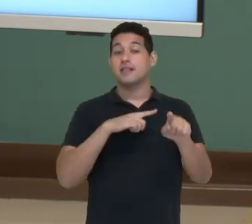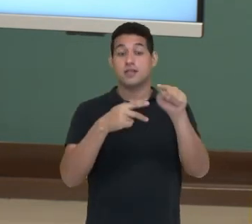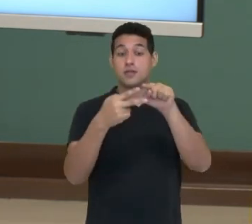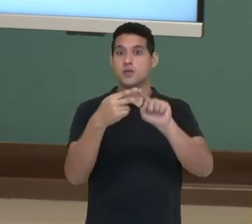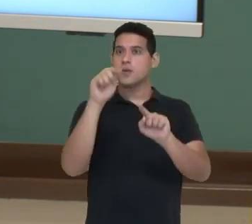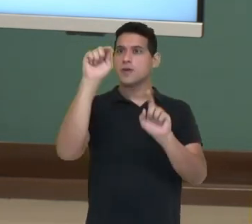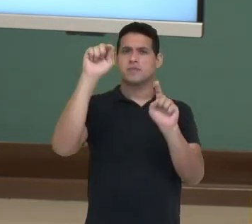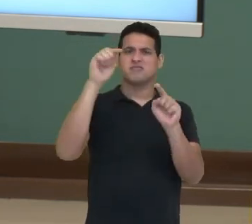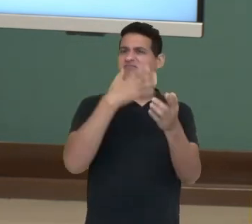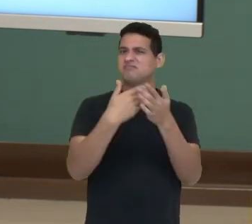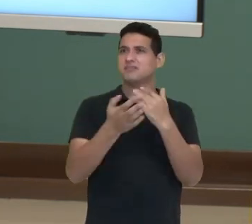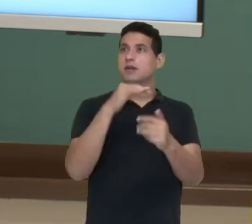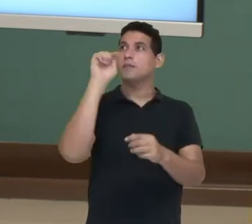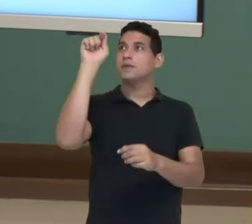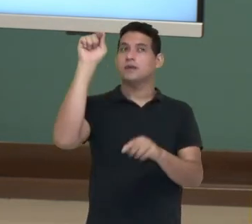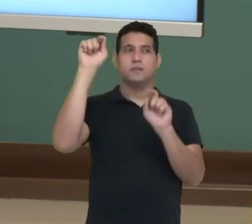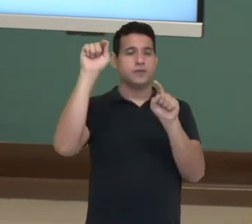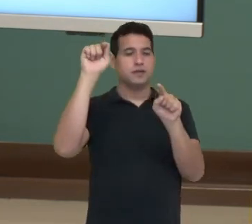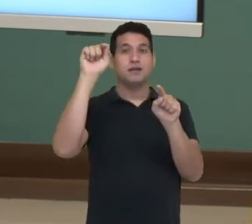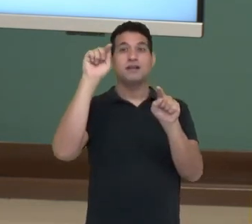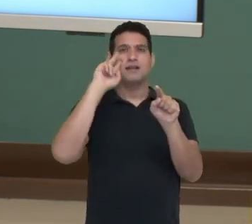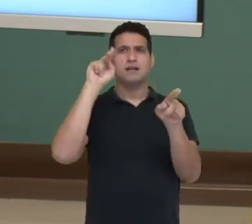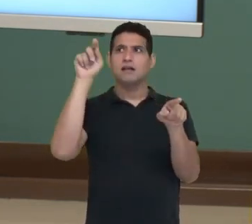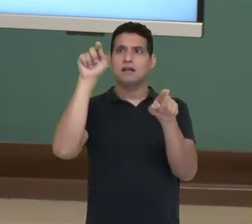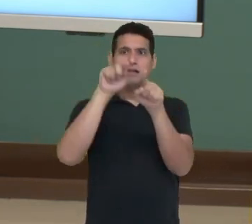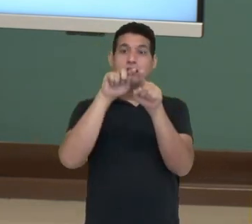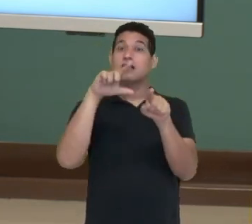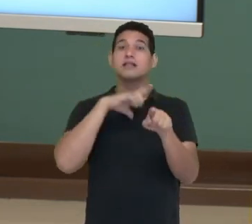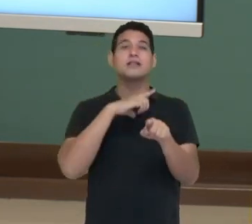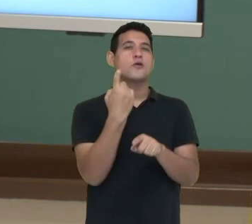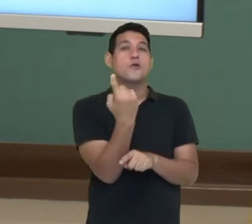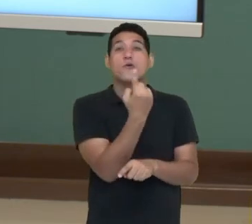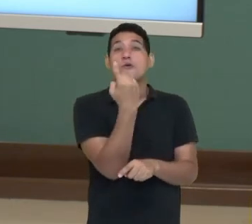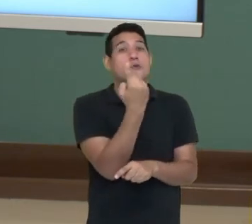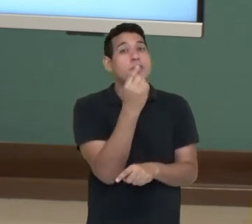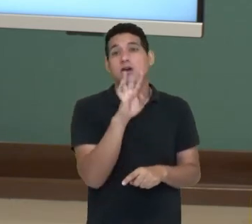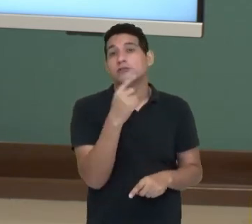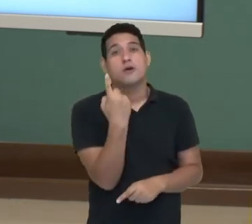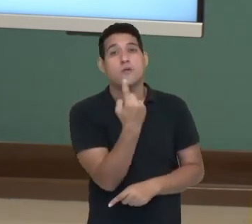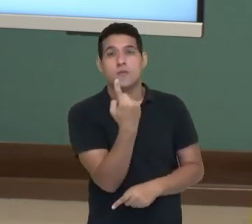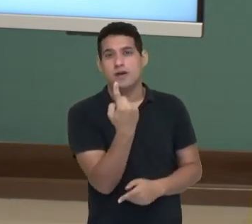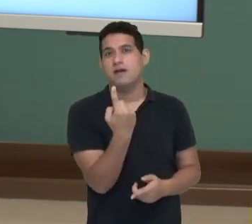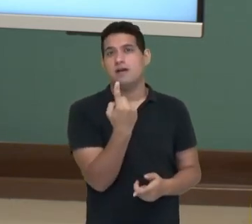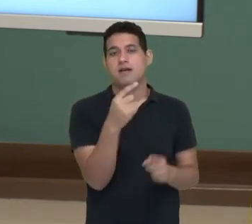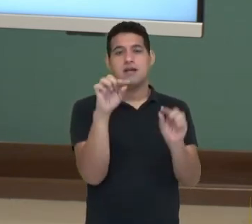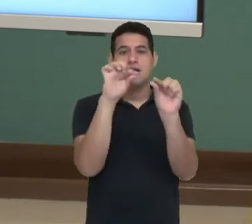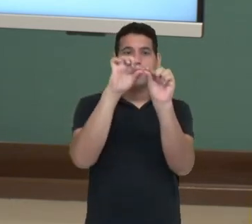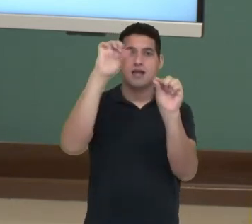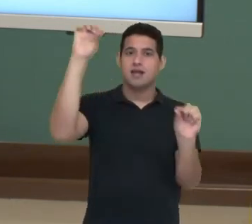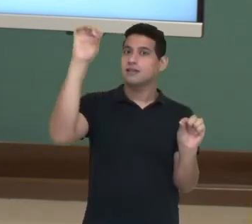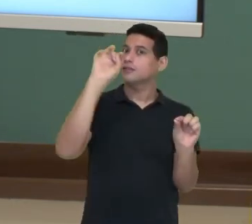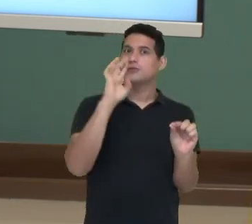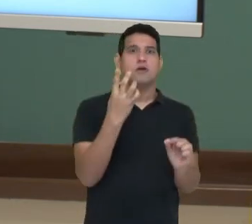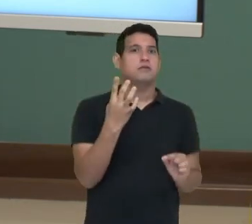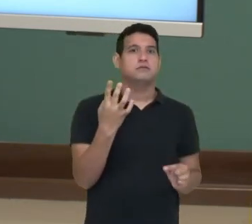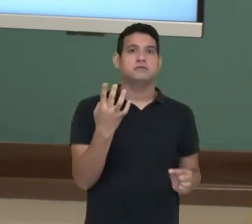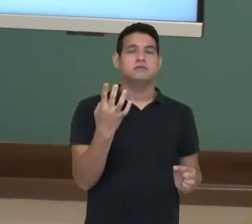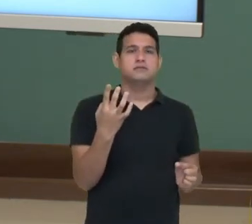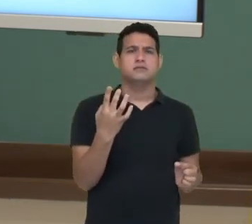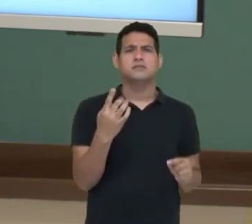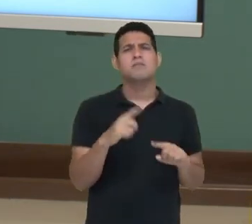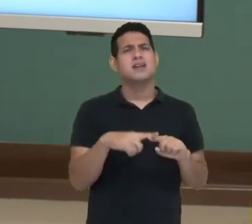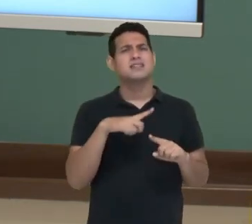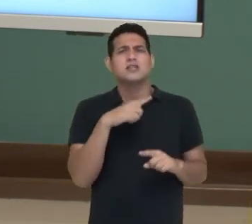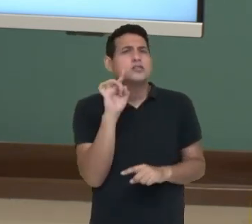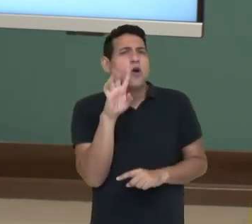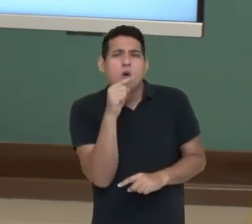pontos quaisquer, aqui e aqui, existe uma única reta que passa por eles. Então, se existe